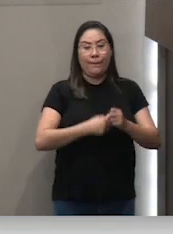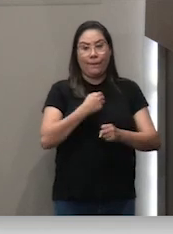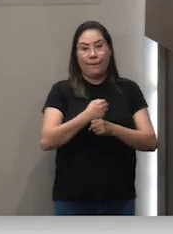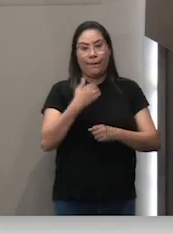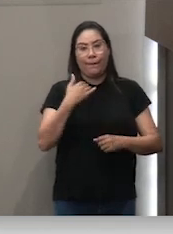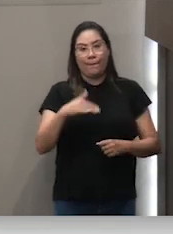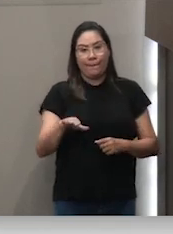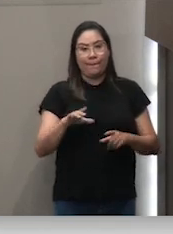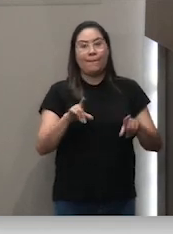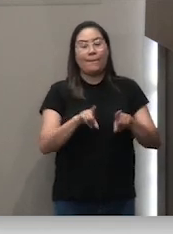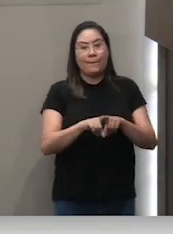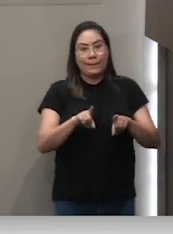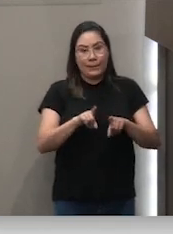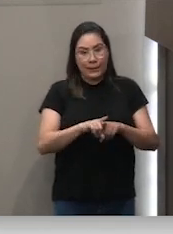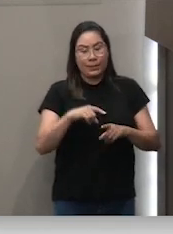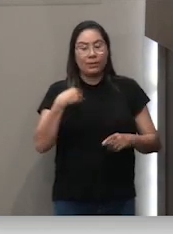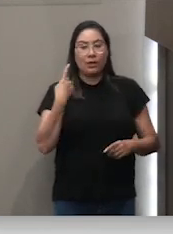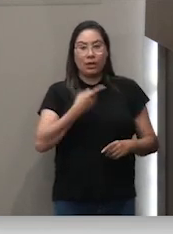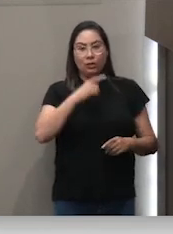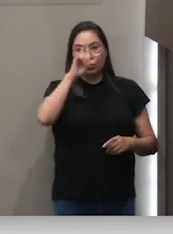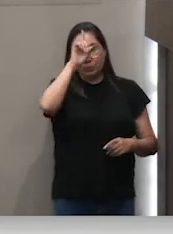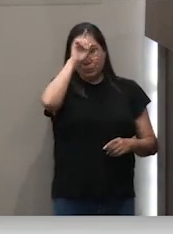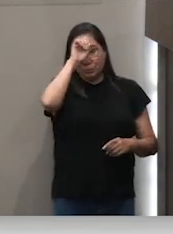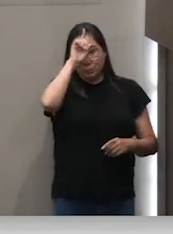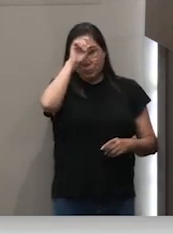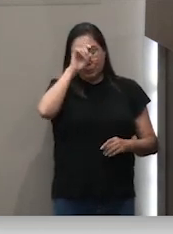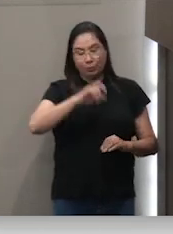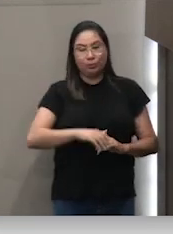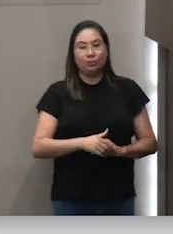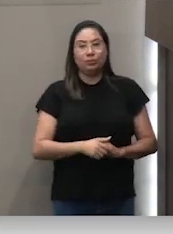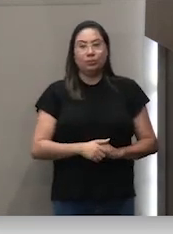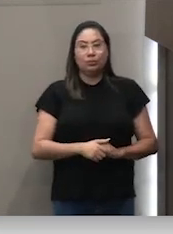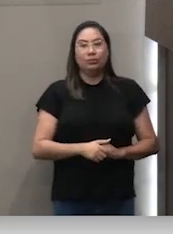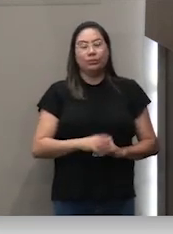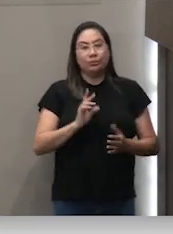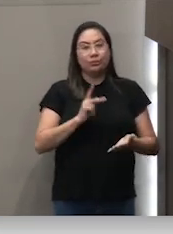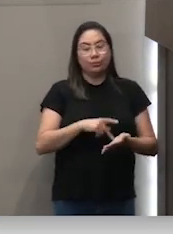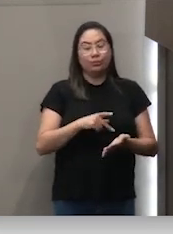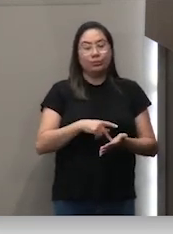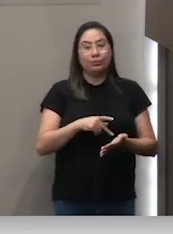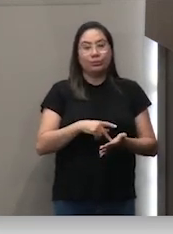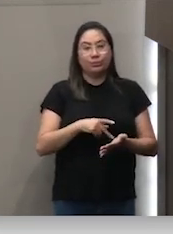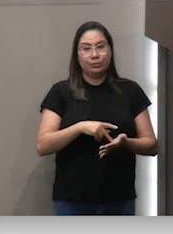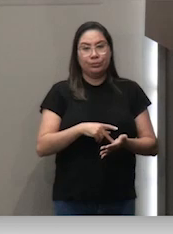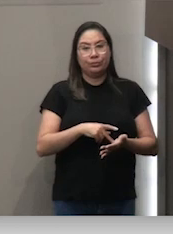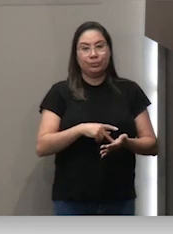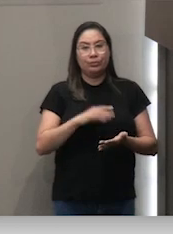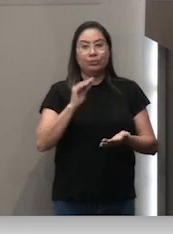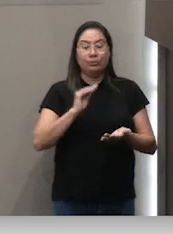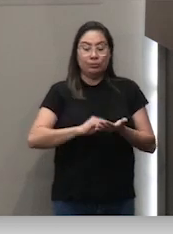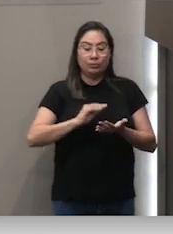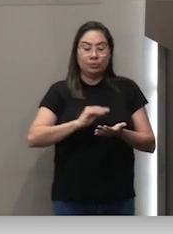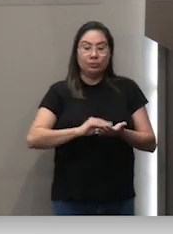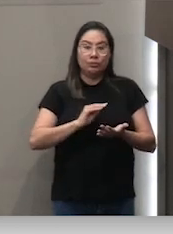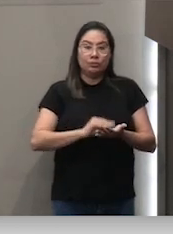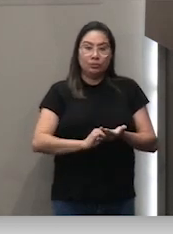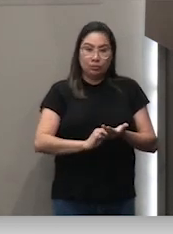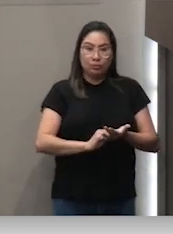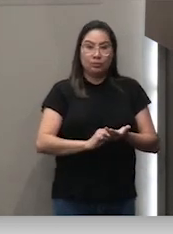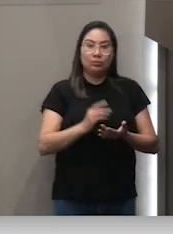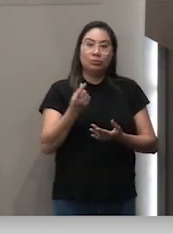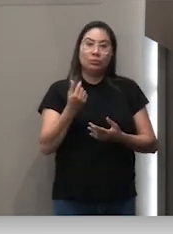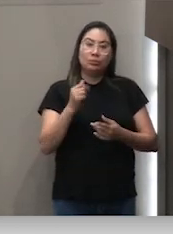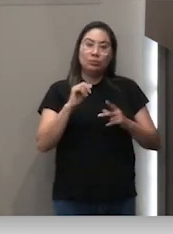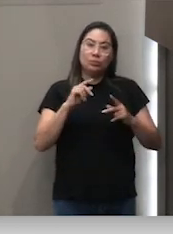3 anos e meio, incluindo os nossos hospitais. E, de fato, falta